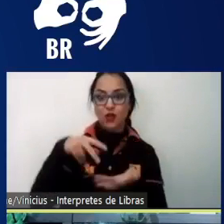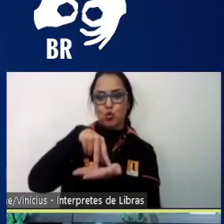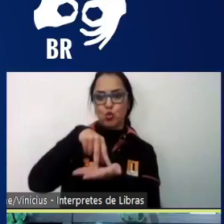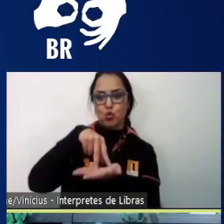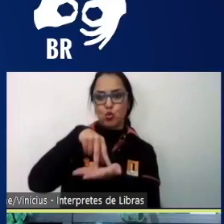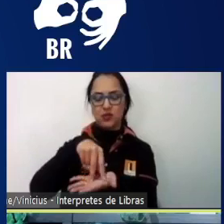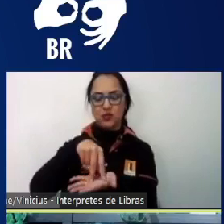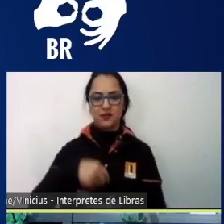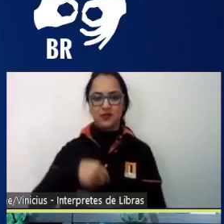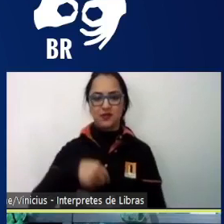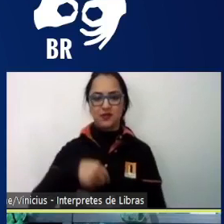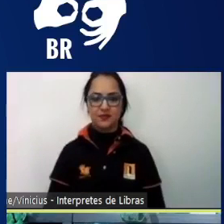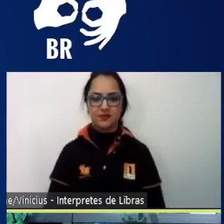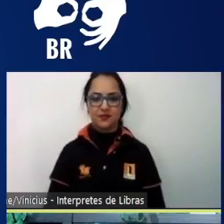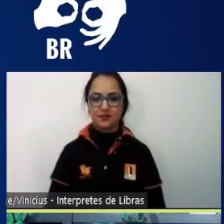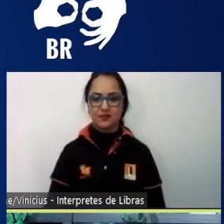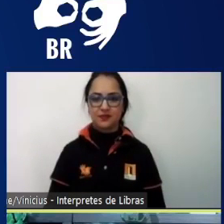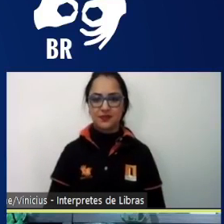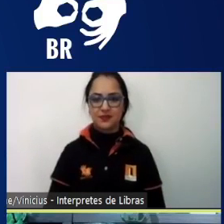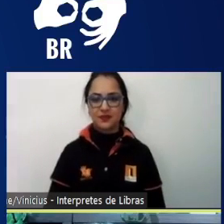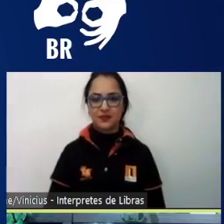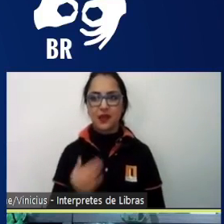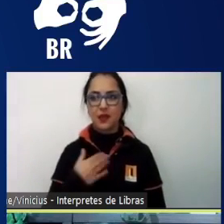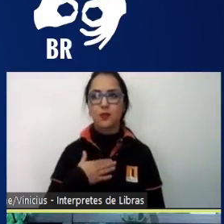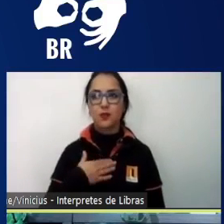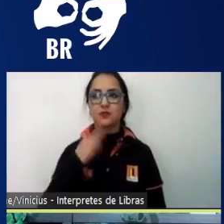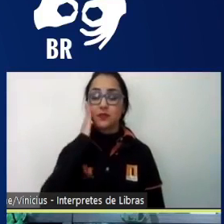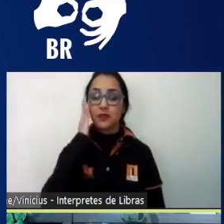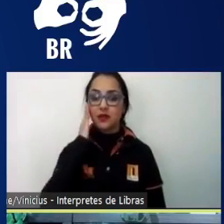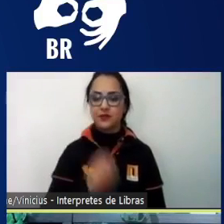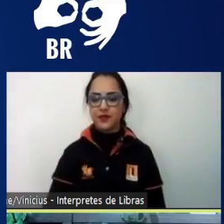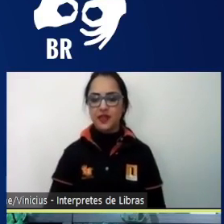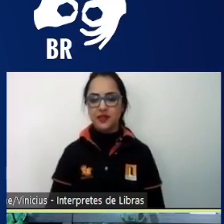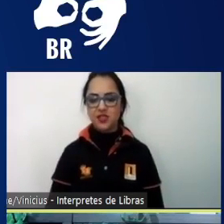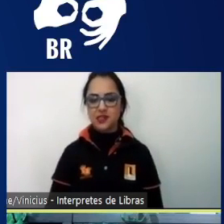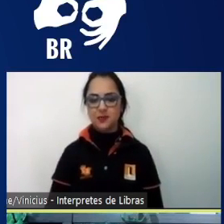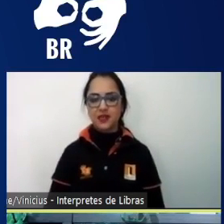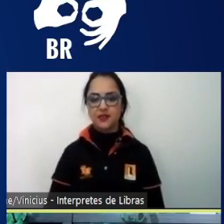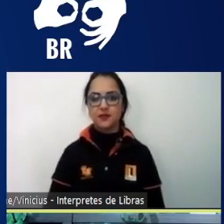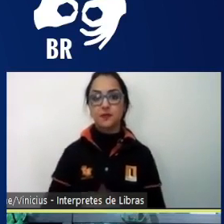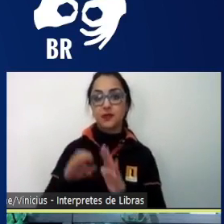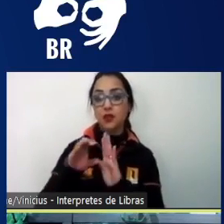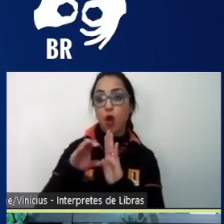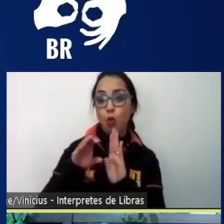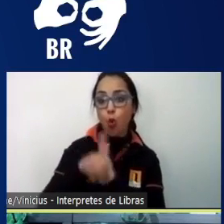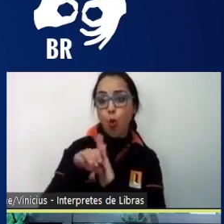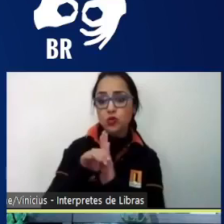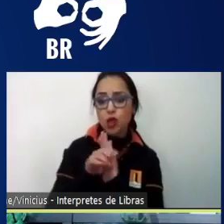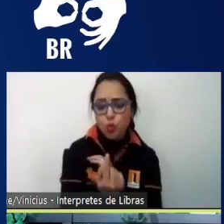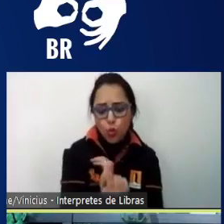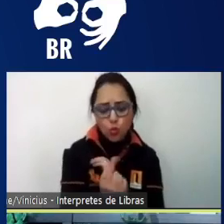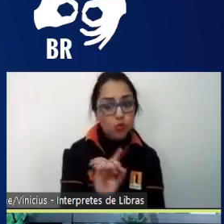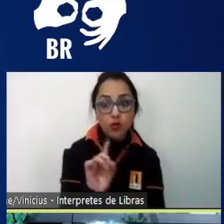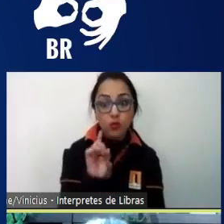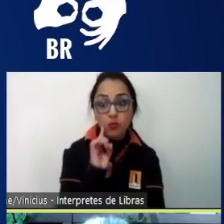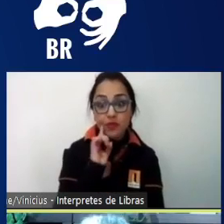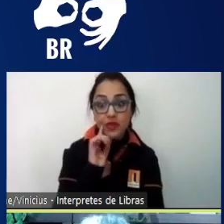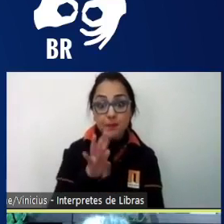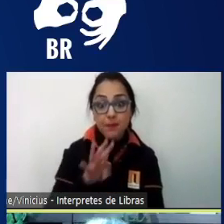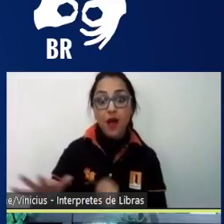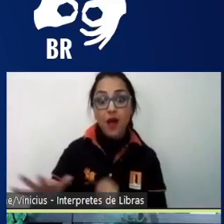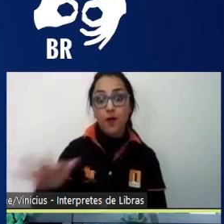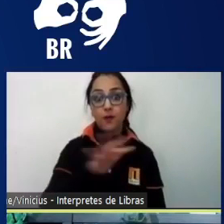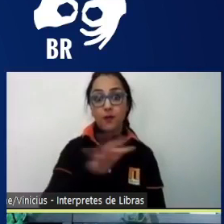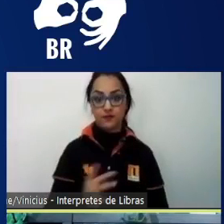ela entende que isso é um conceito muito mais amplo, porque se propõe como objetivo o bem